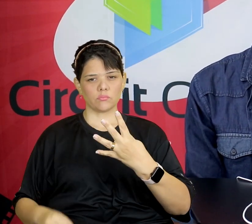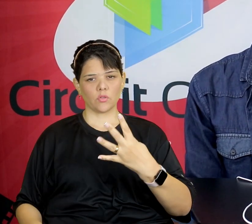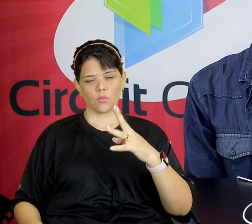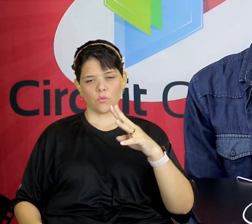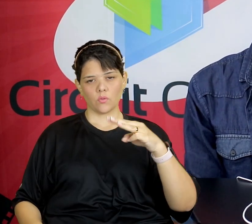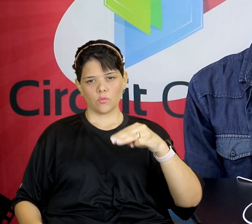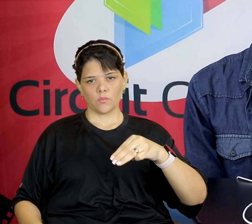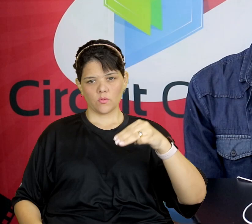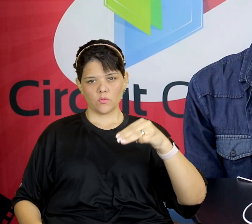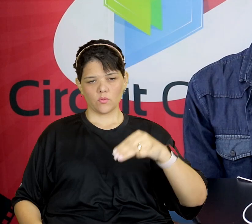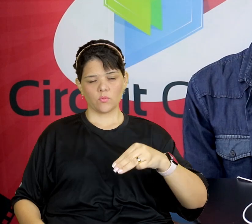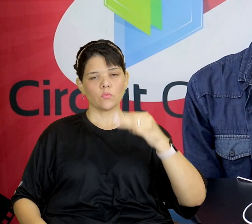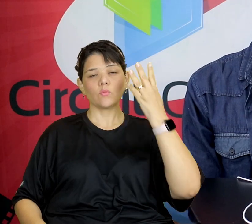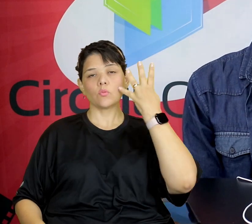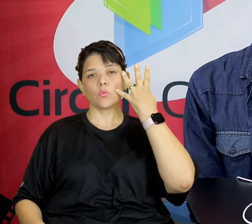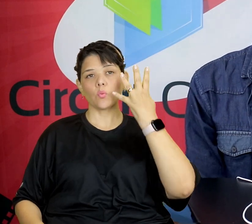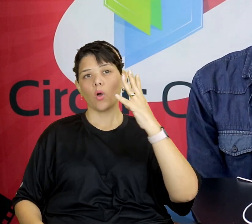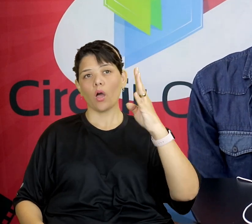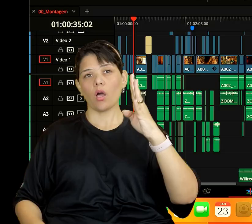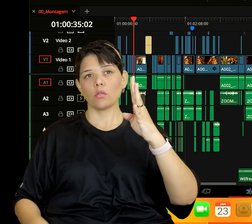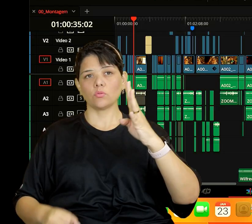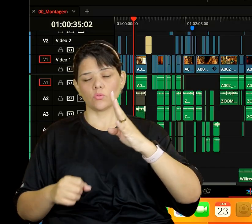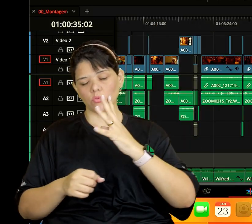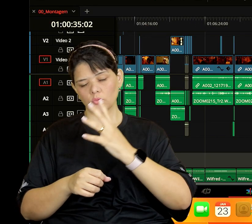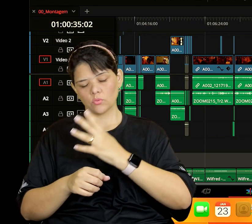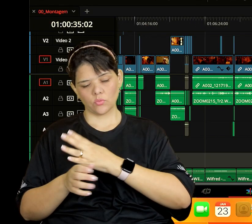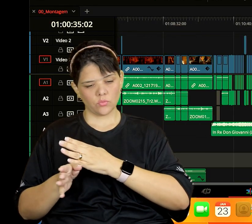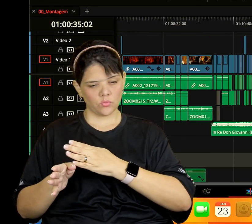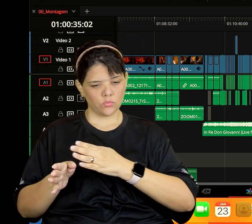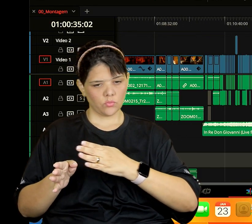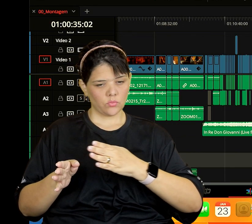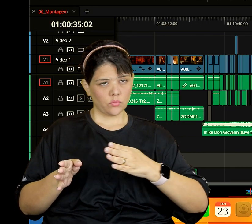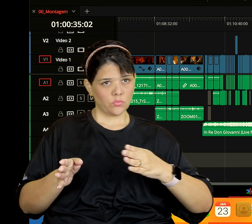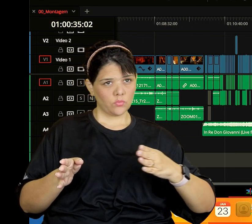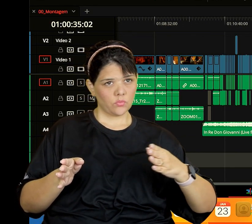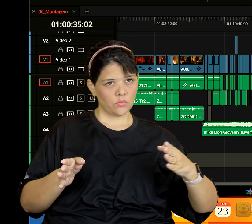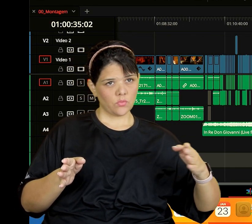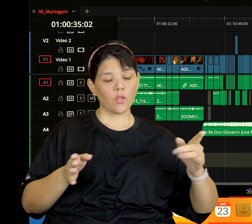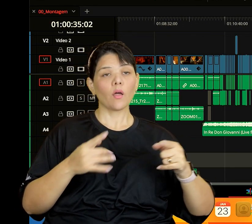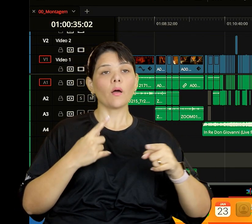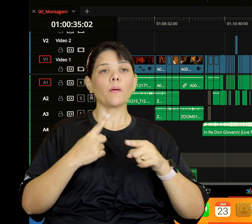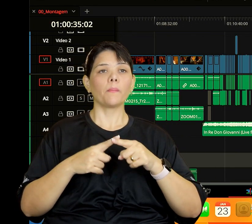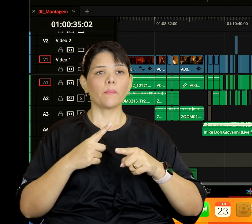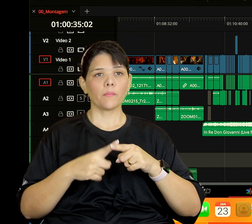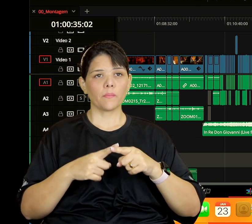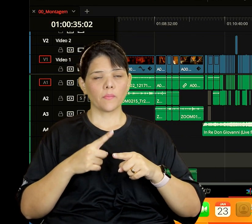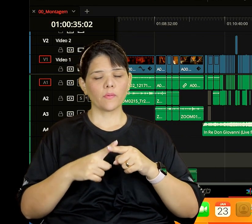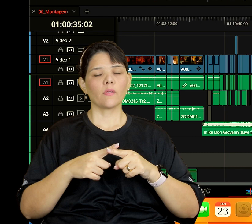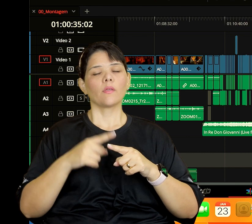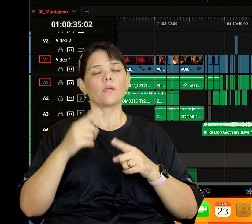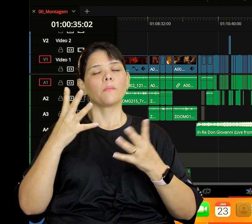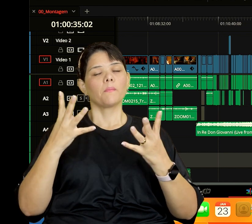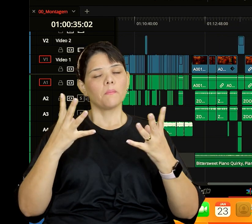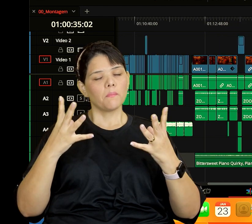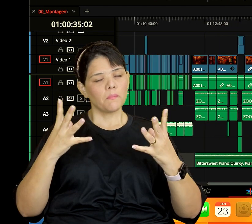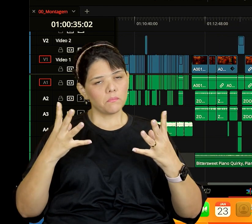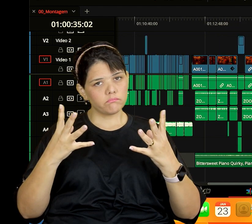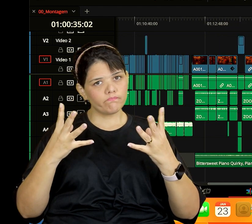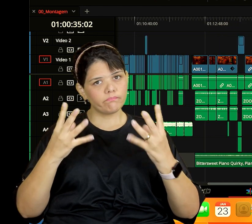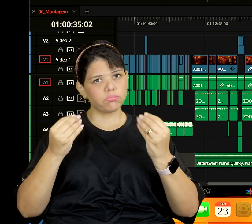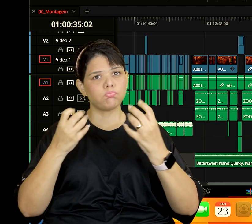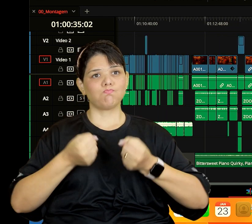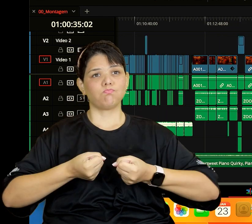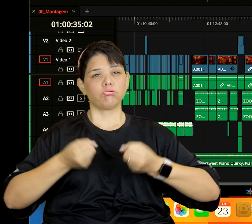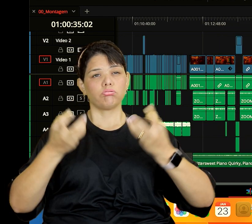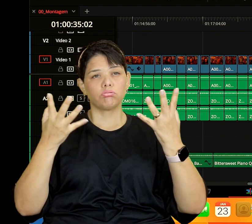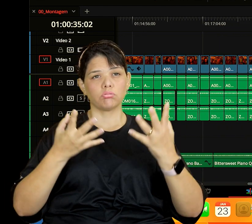4 dias seguidos. Por quê? Porque é muito, muito, muito material. Por exemplo, só esse